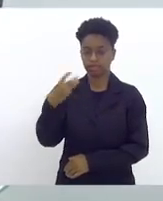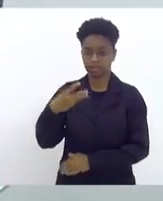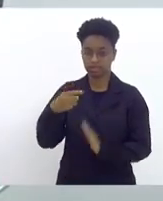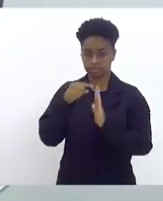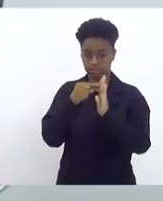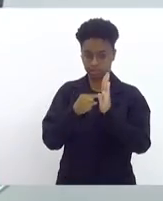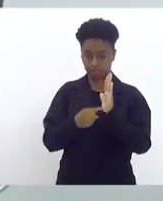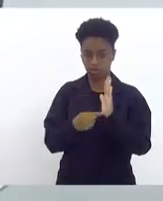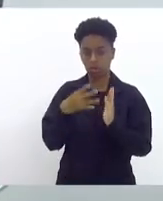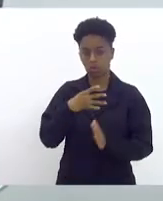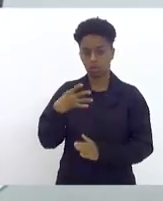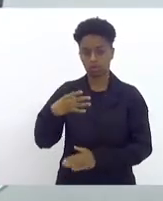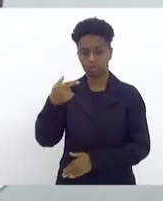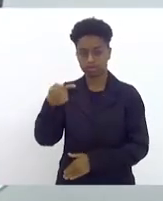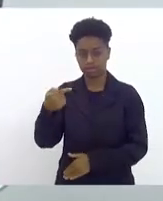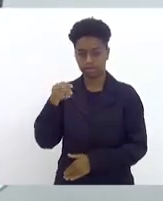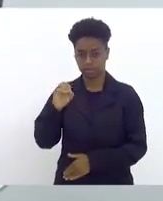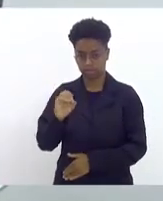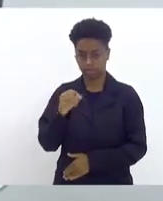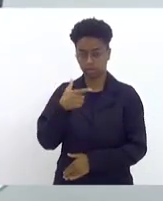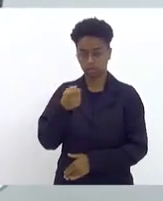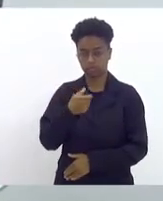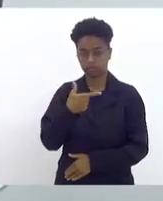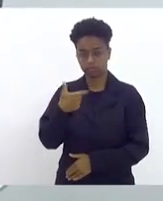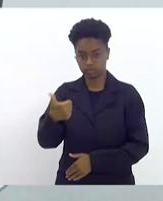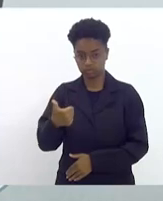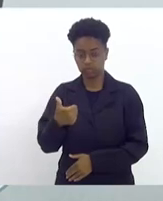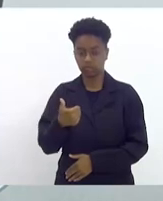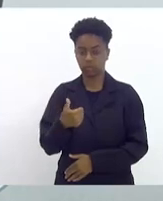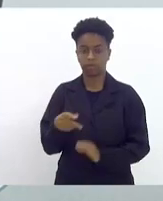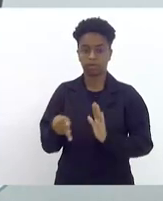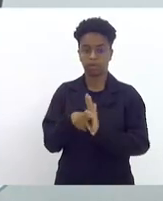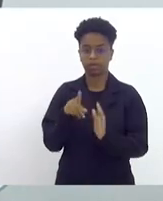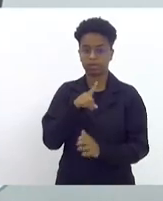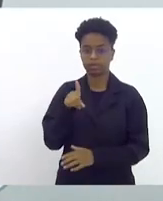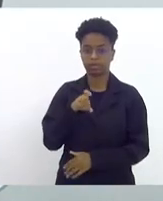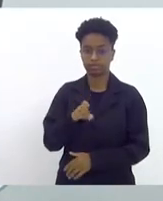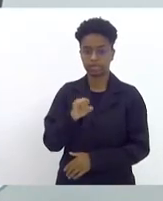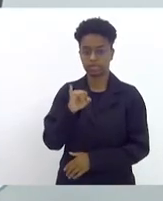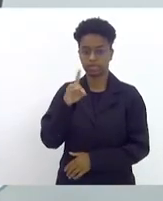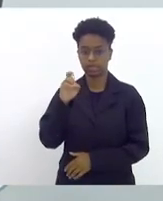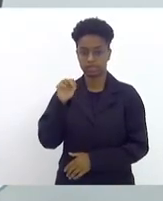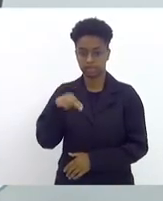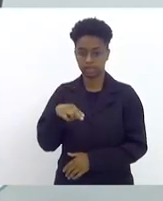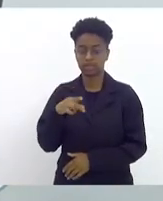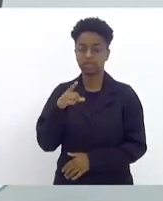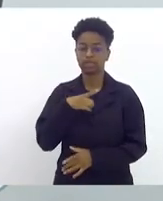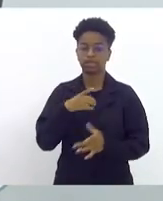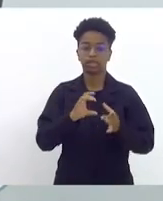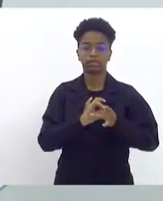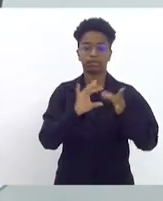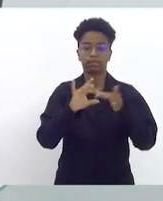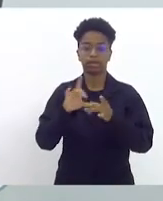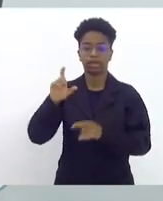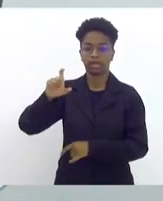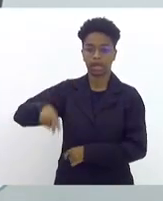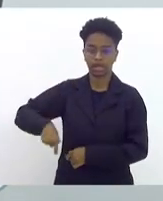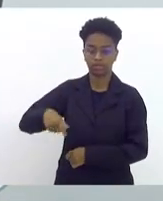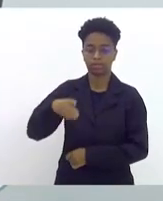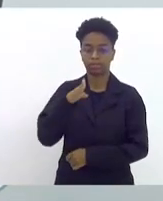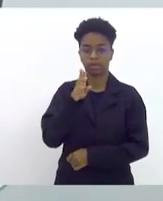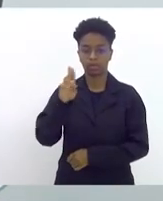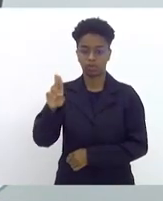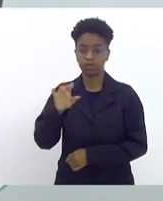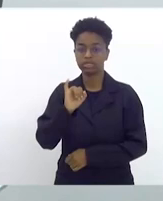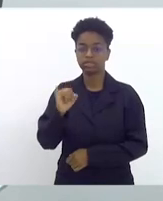é o 44 70 de 21 de autoria da deputada zeidan que institui âmbito Estadual sessão gratuita de créditos no bilhete único para